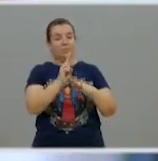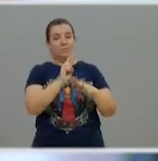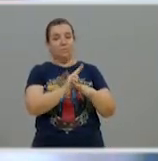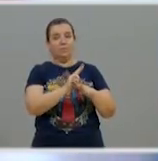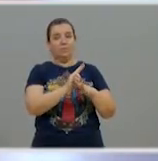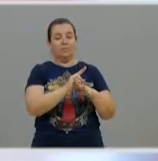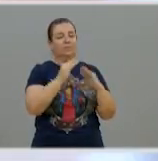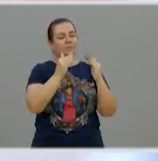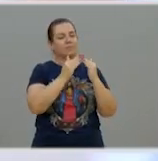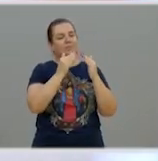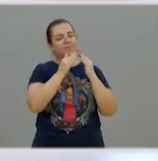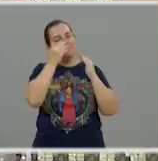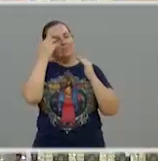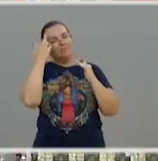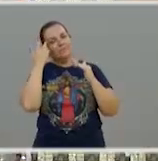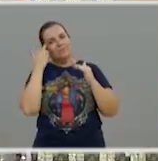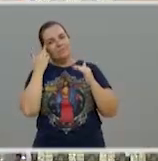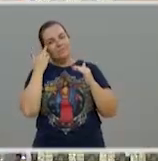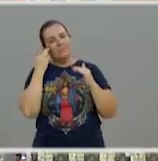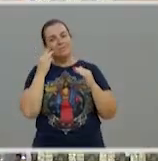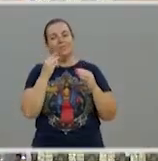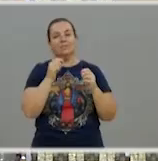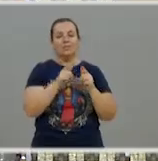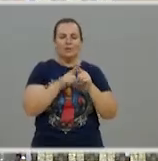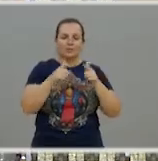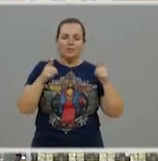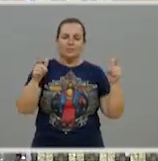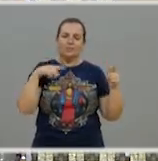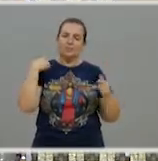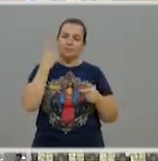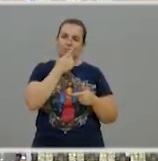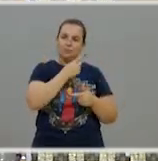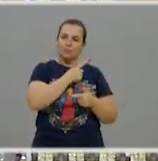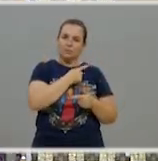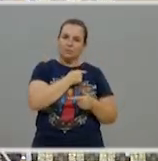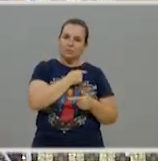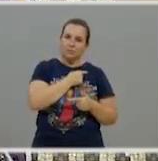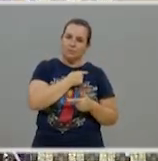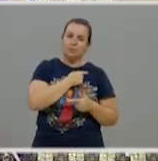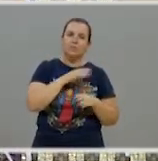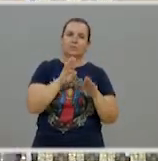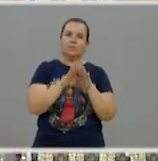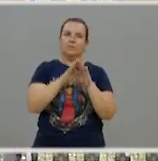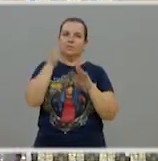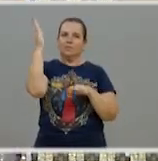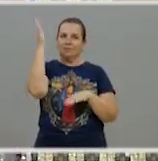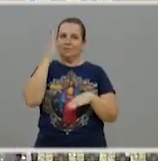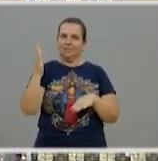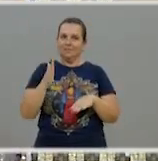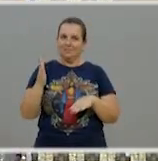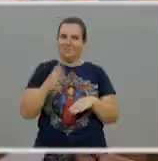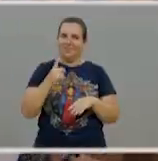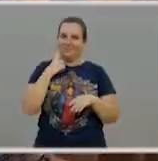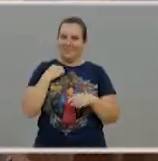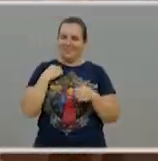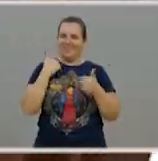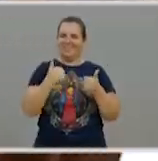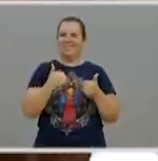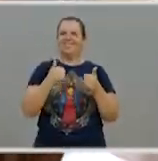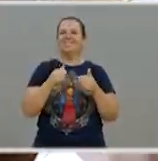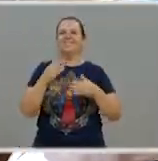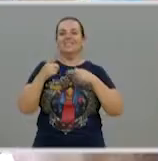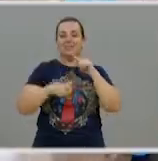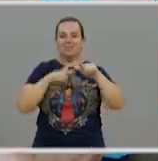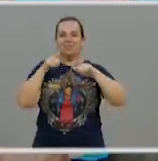pela casa comum. Cresça em nosso imenso Brasil o desejo e o empenho